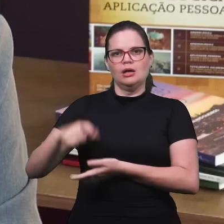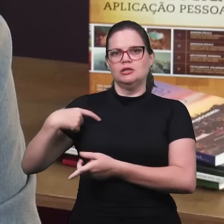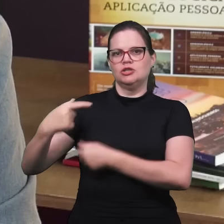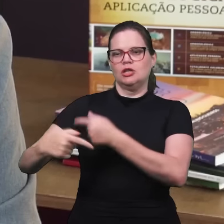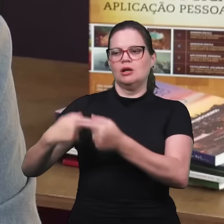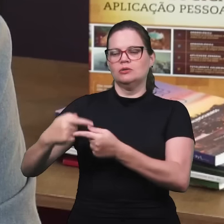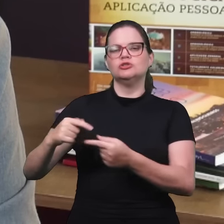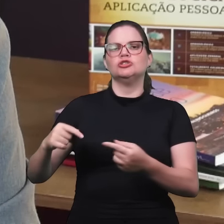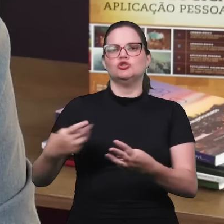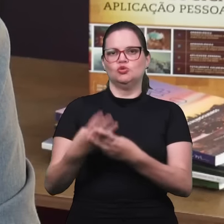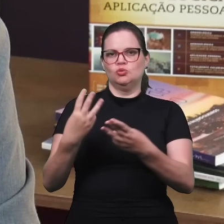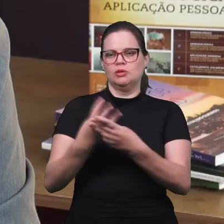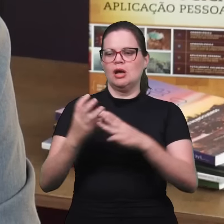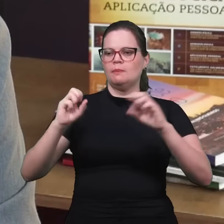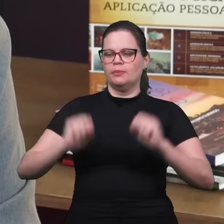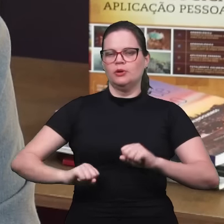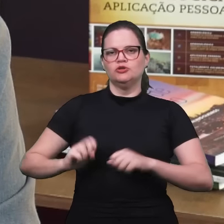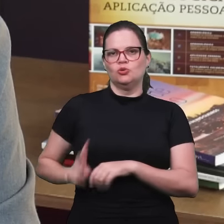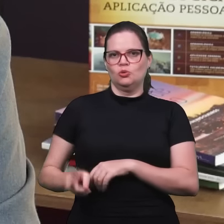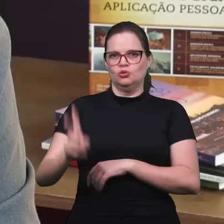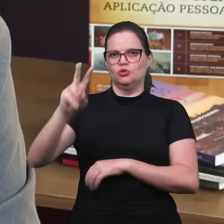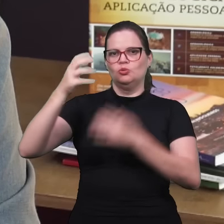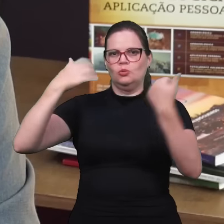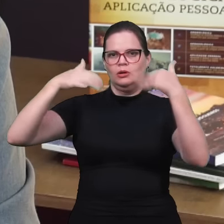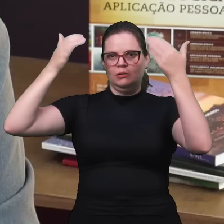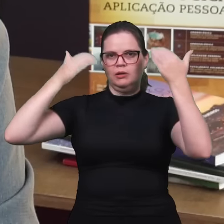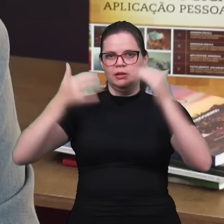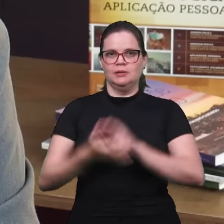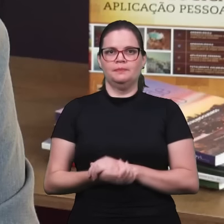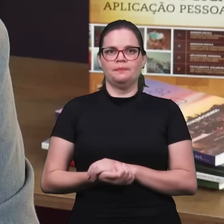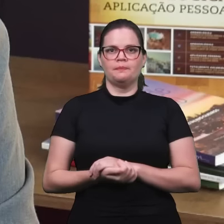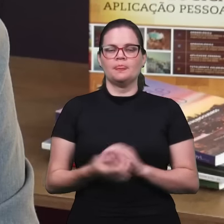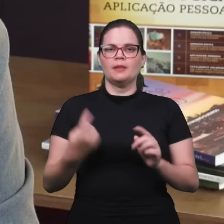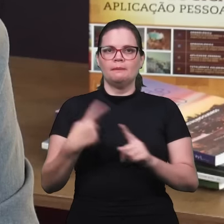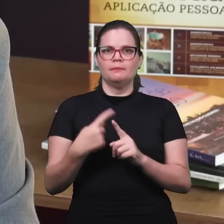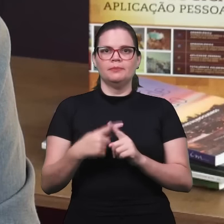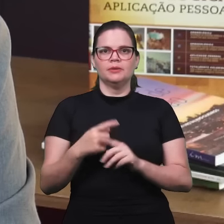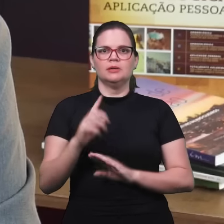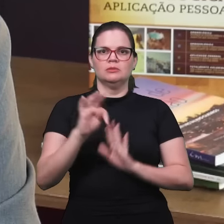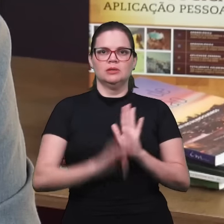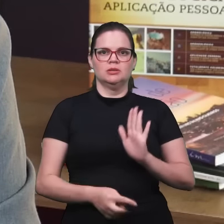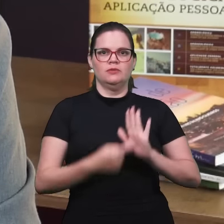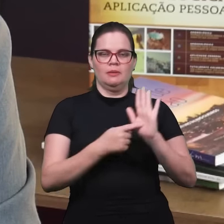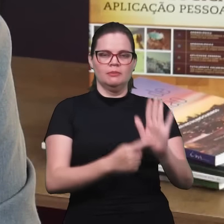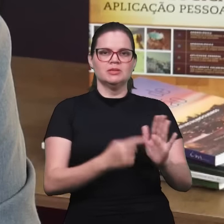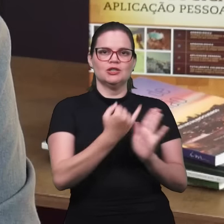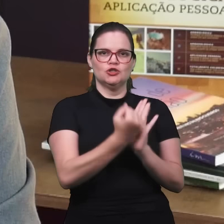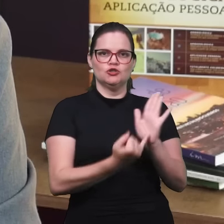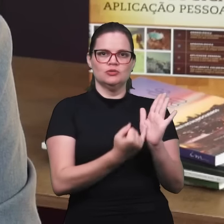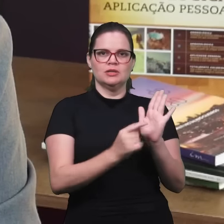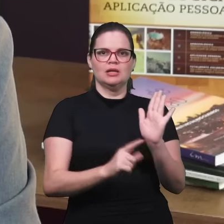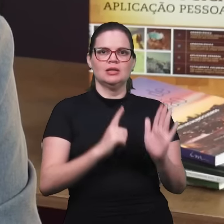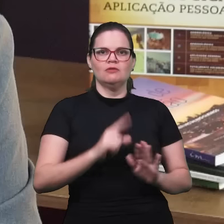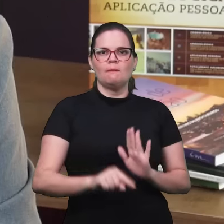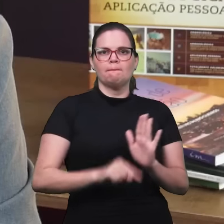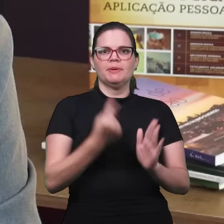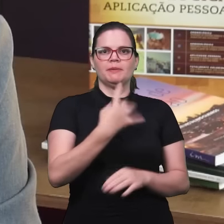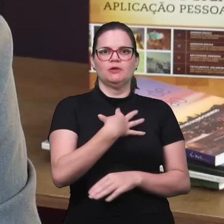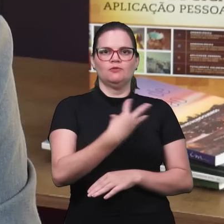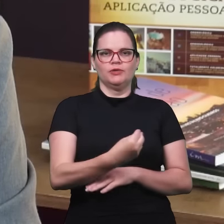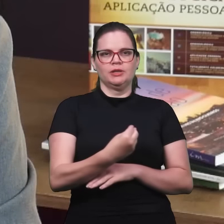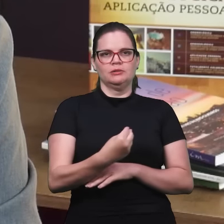até vão tratar e trazer Jesus como primogênito, né, de José, para garantir isso, né, porque